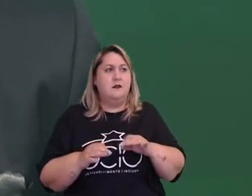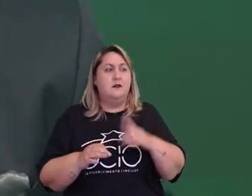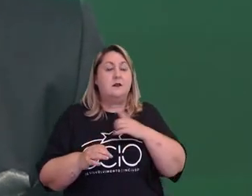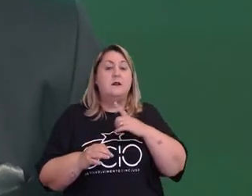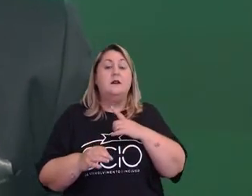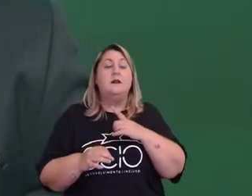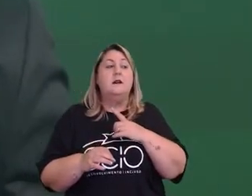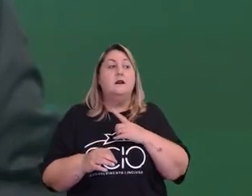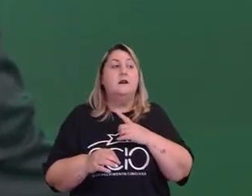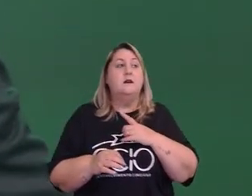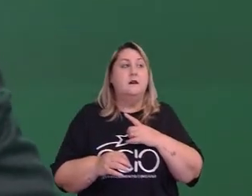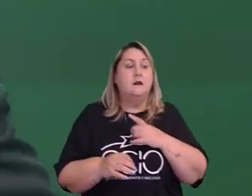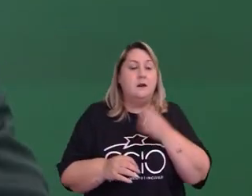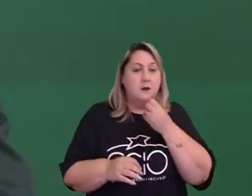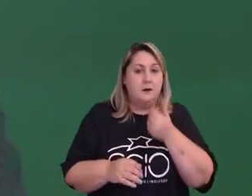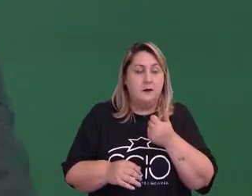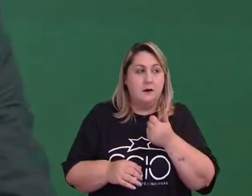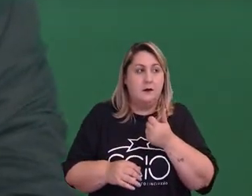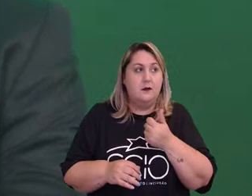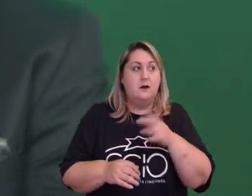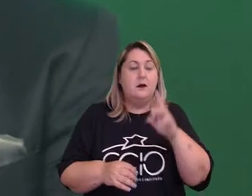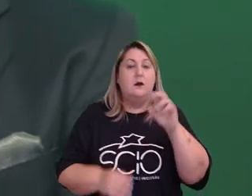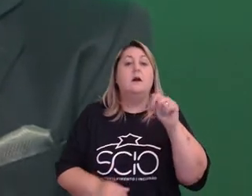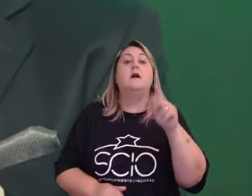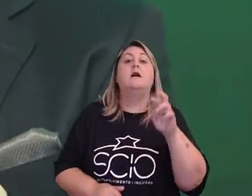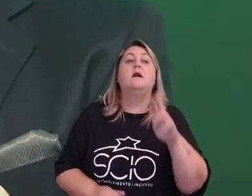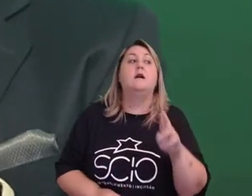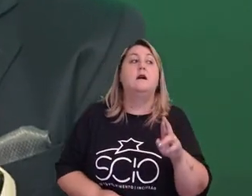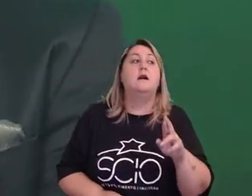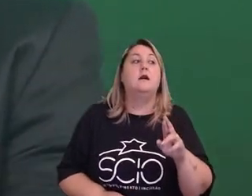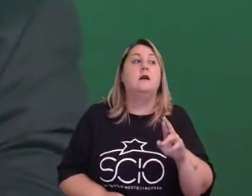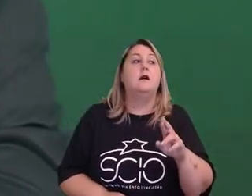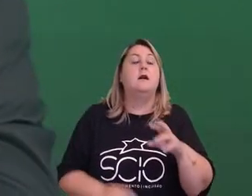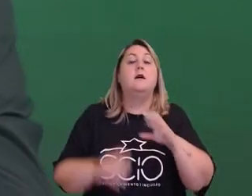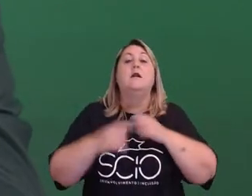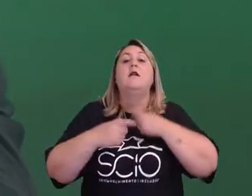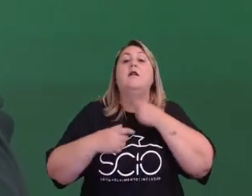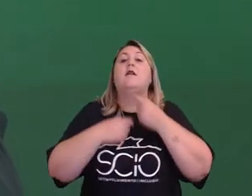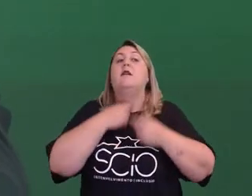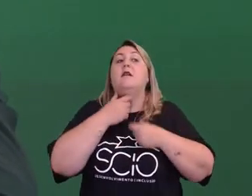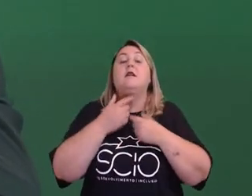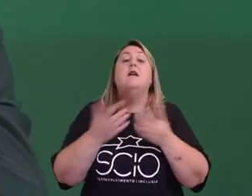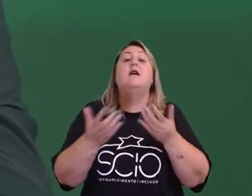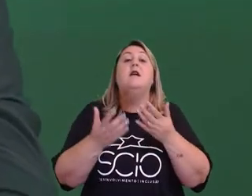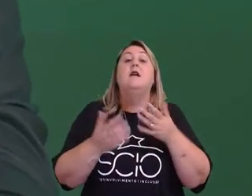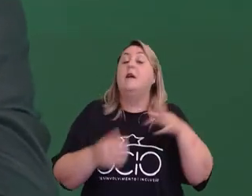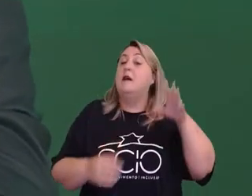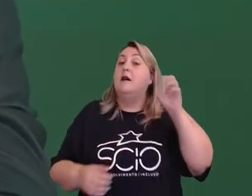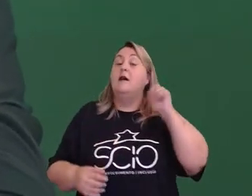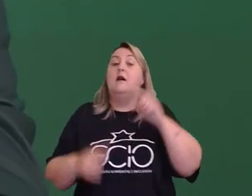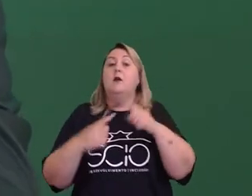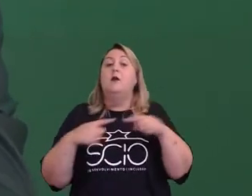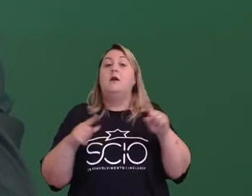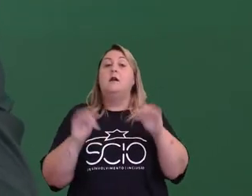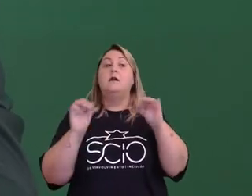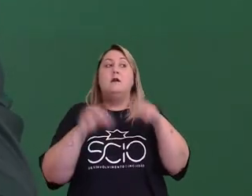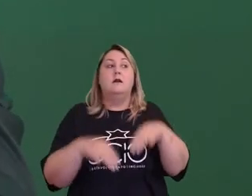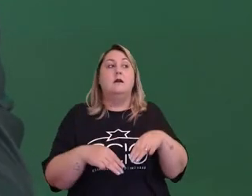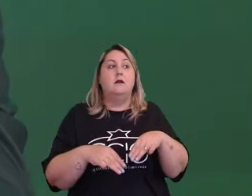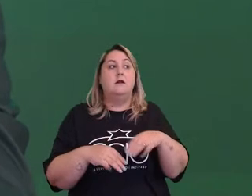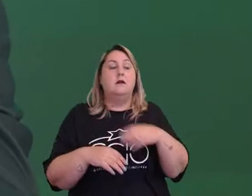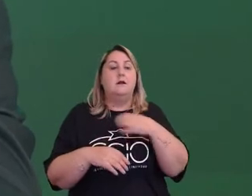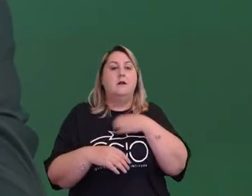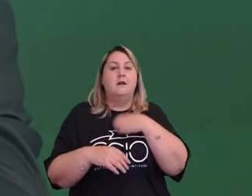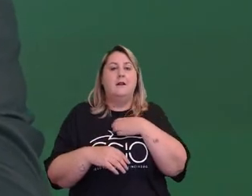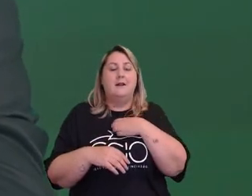com o Roger Flores tá boa. Roger Flores, como prepara tá a voz, que agora eu quero aquela música final para